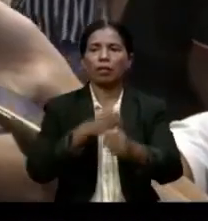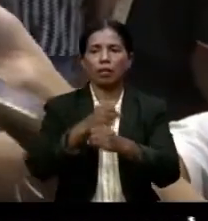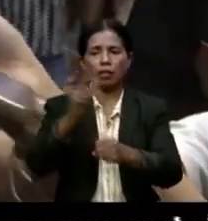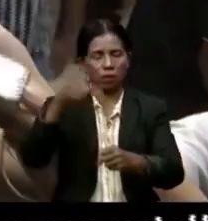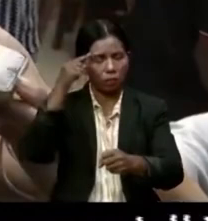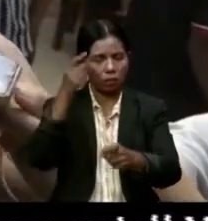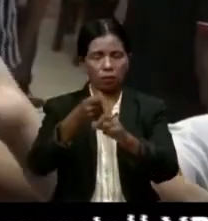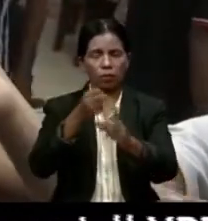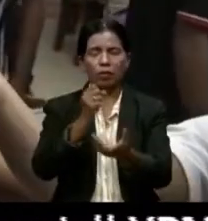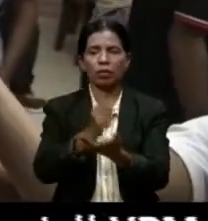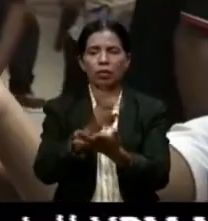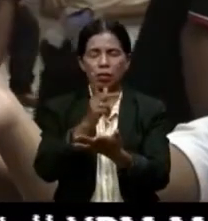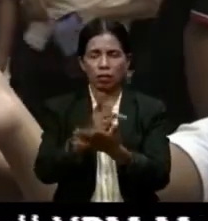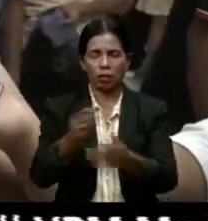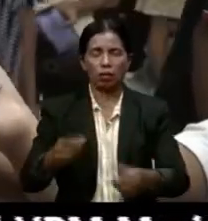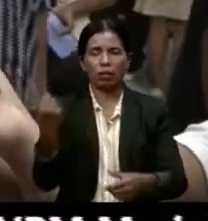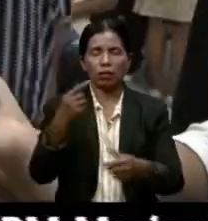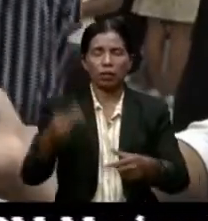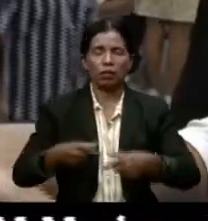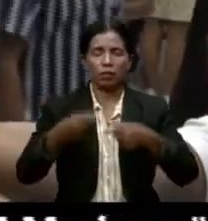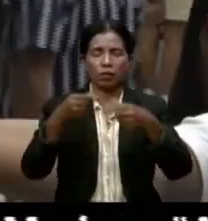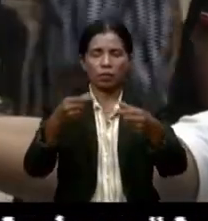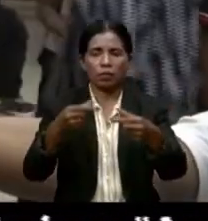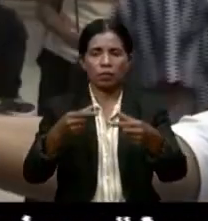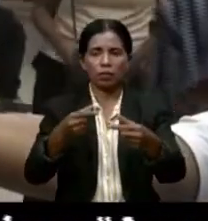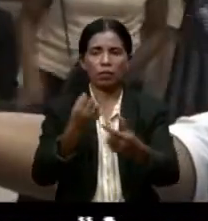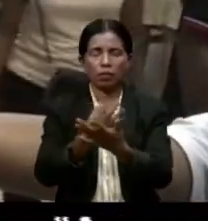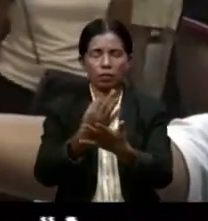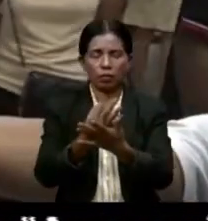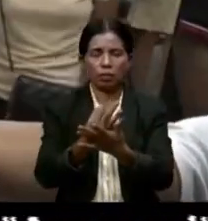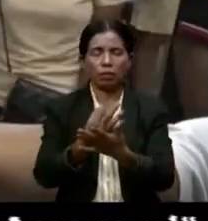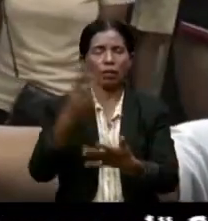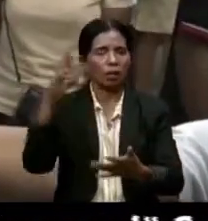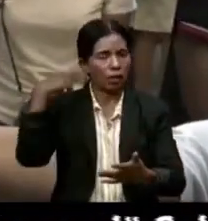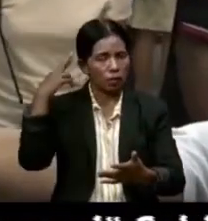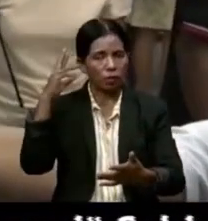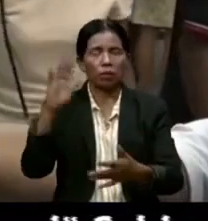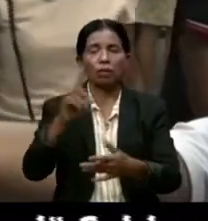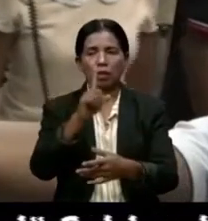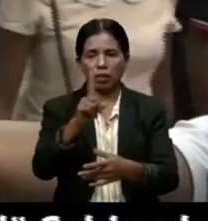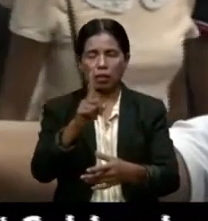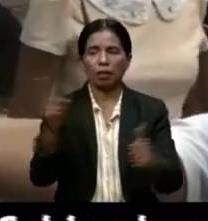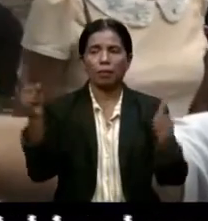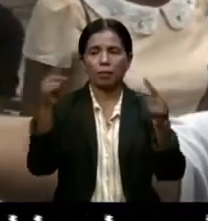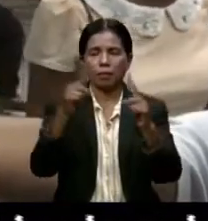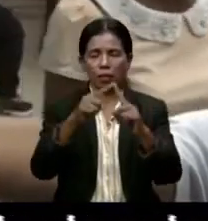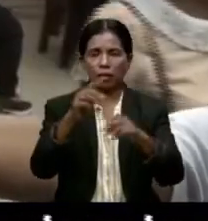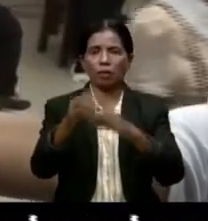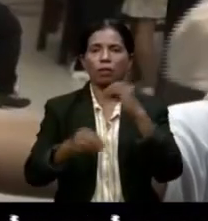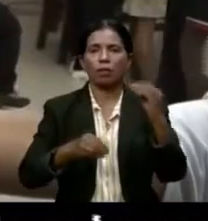de Secom, sempre foi apoio bahia rádio comunidade sira, maka ida, ba kona